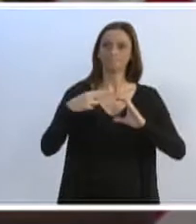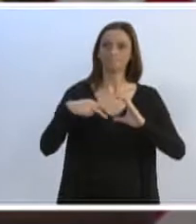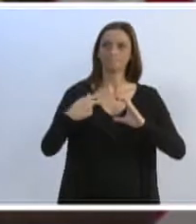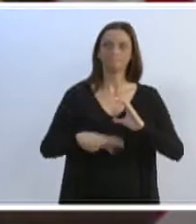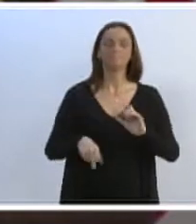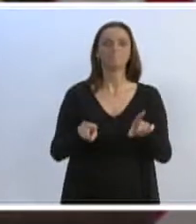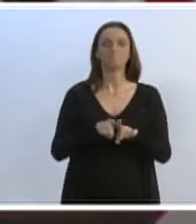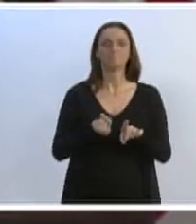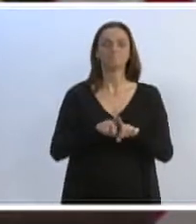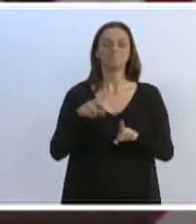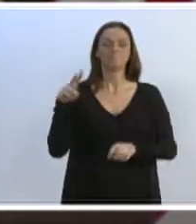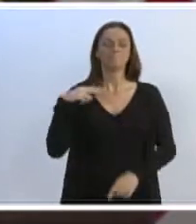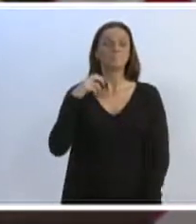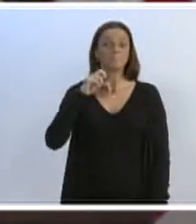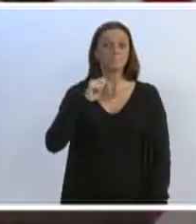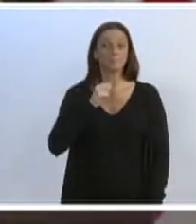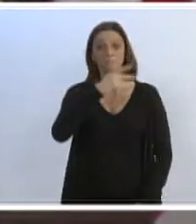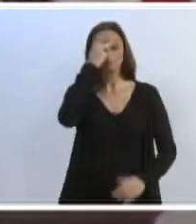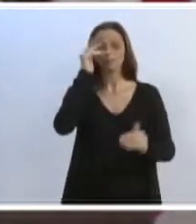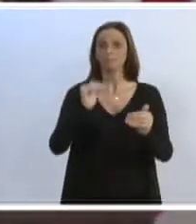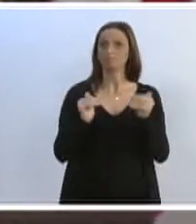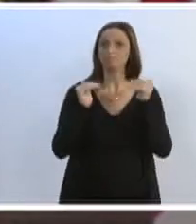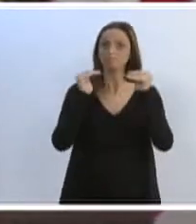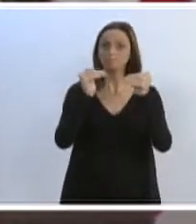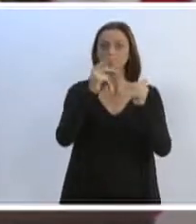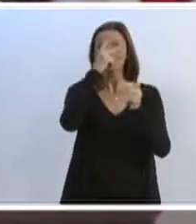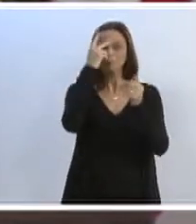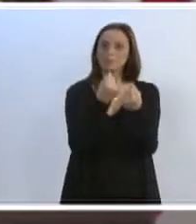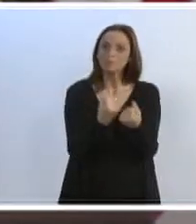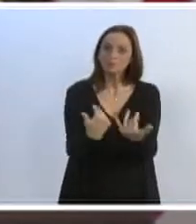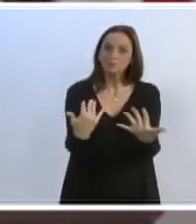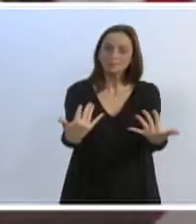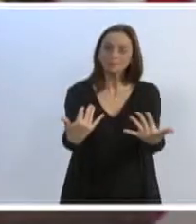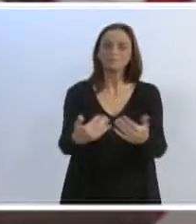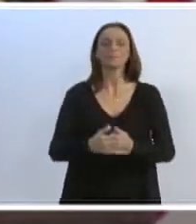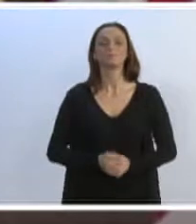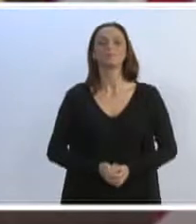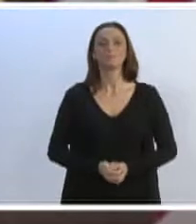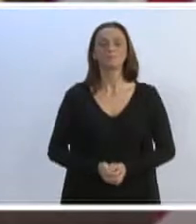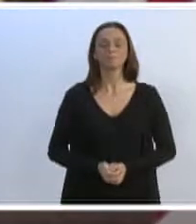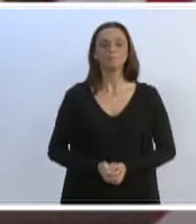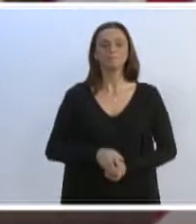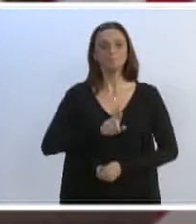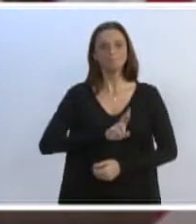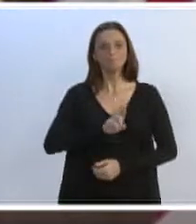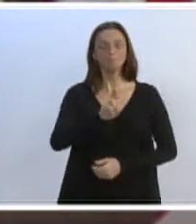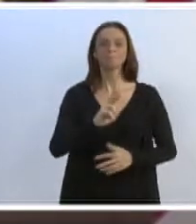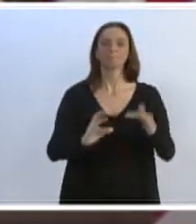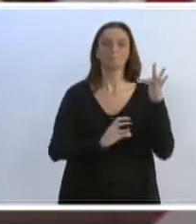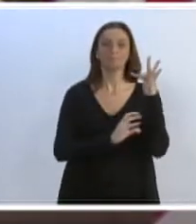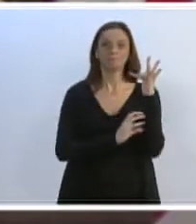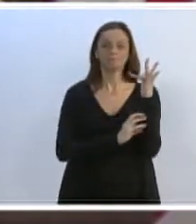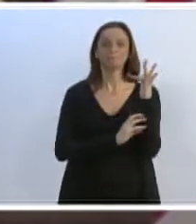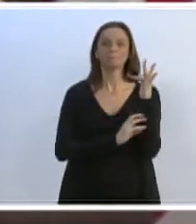sua contribuição. Eu pediria que a filha e a esposa do Dr. Enéas viessem aqui na frente para receber a